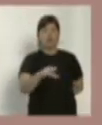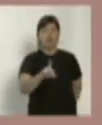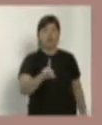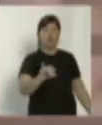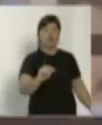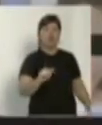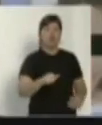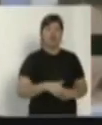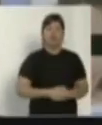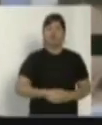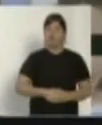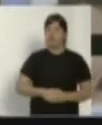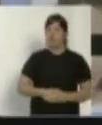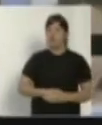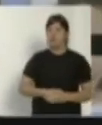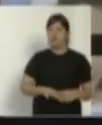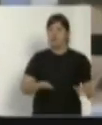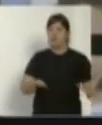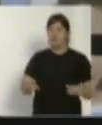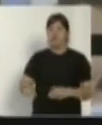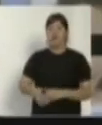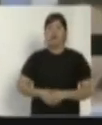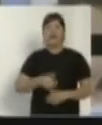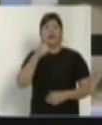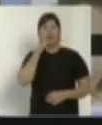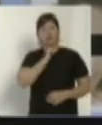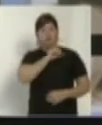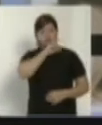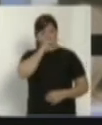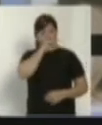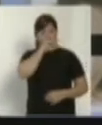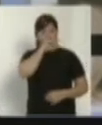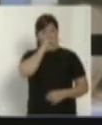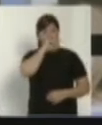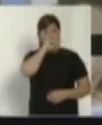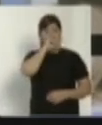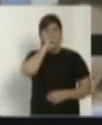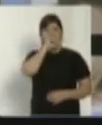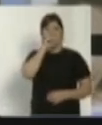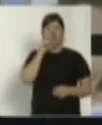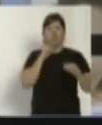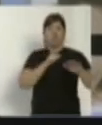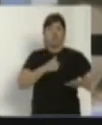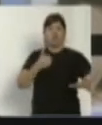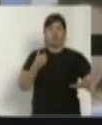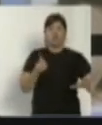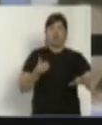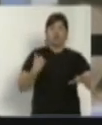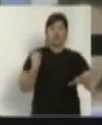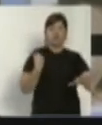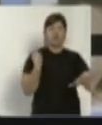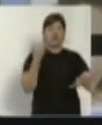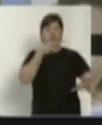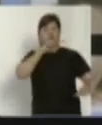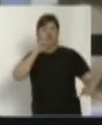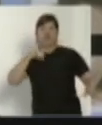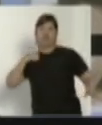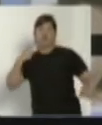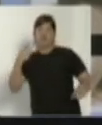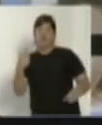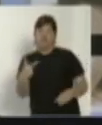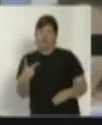mencionado a mãe de uma menina de 6 anos ela tinha 27 por aí